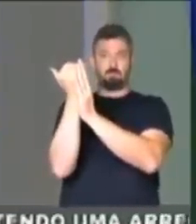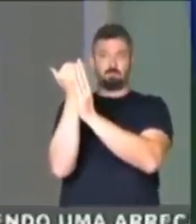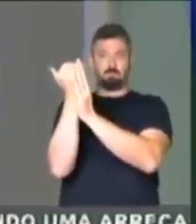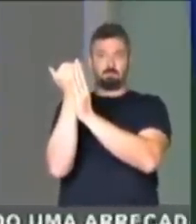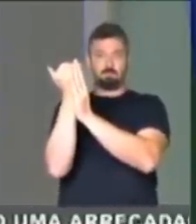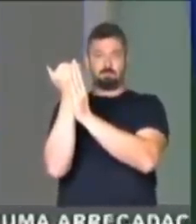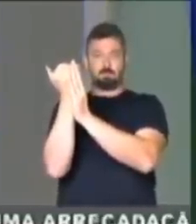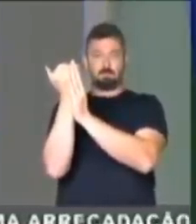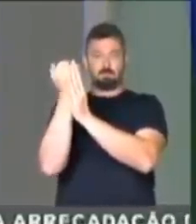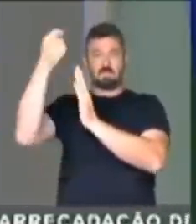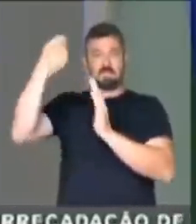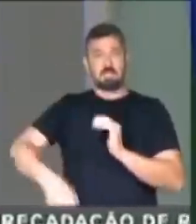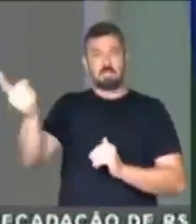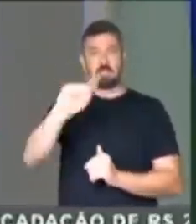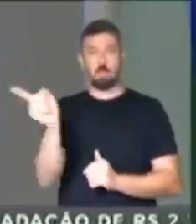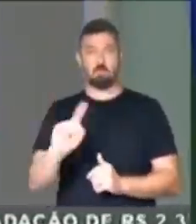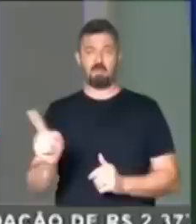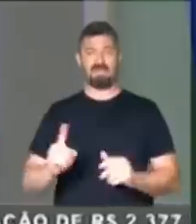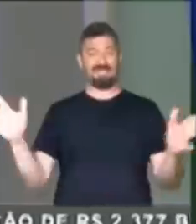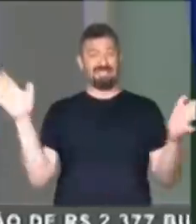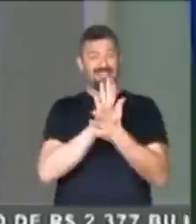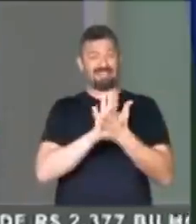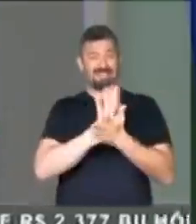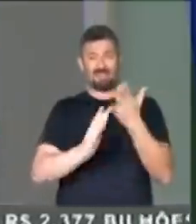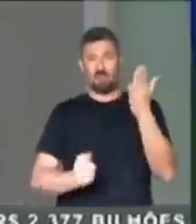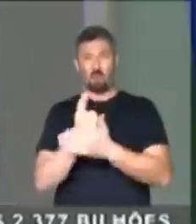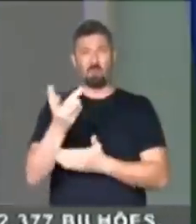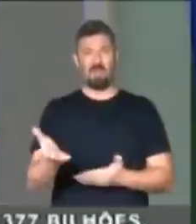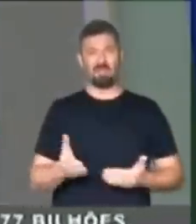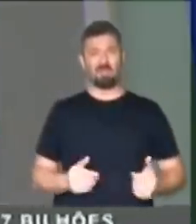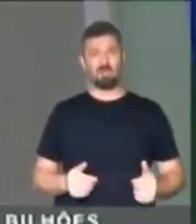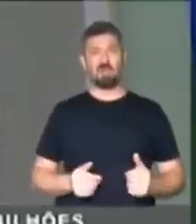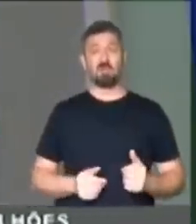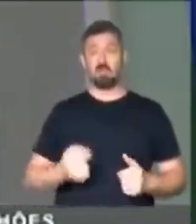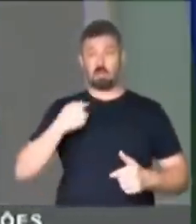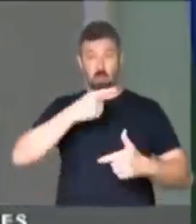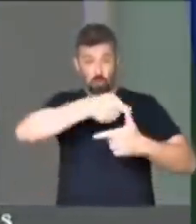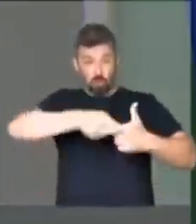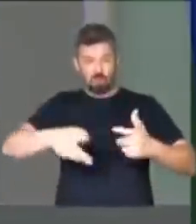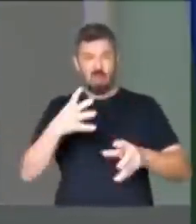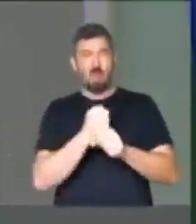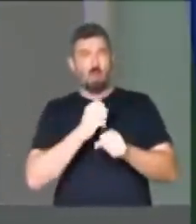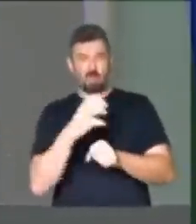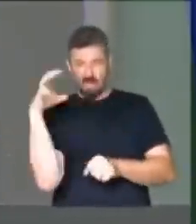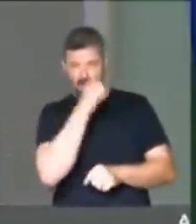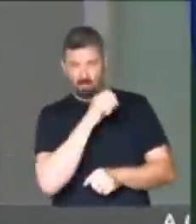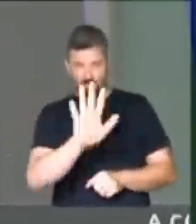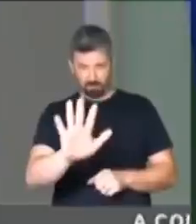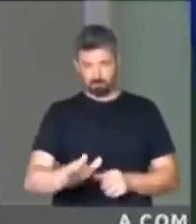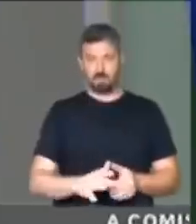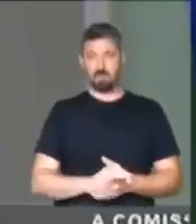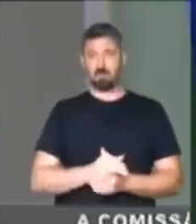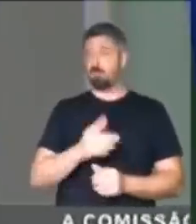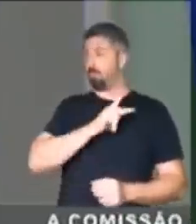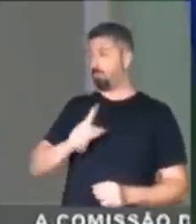E sem necessidade nenhuma para dividir. Fiz uma divisão, uma conta rápida aqui. E,